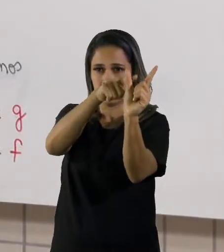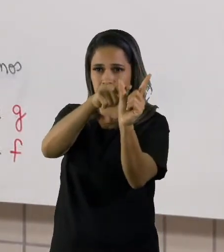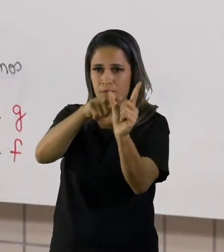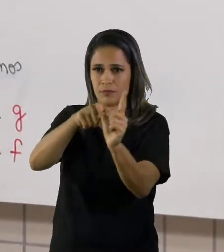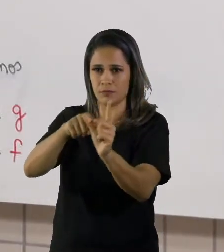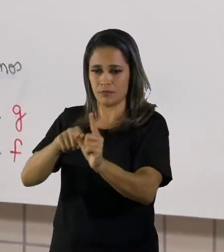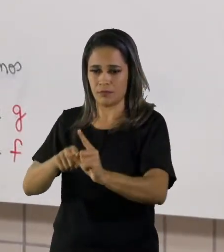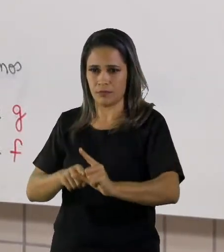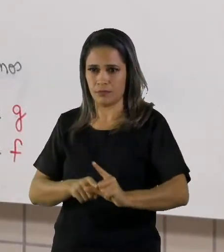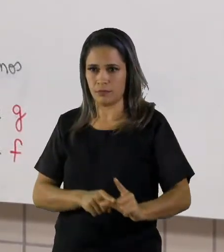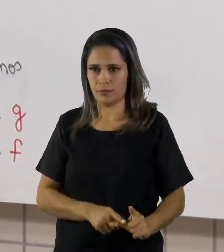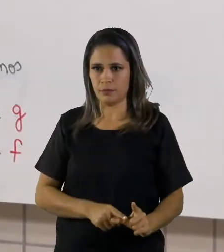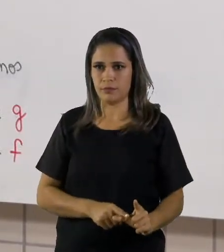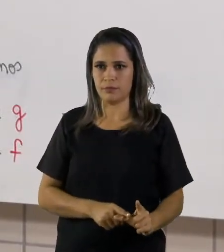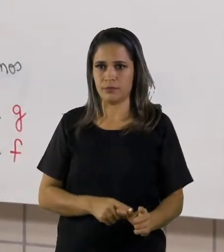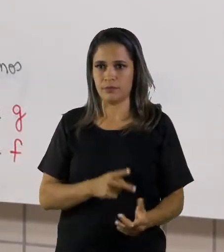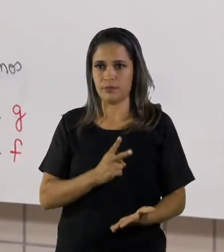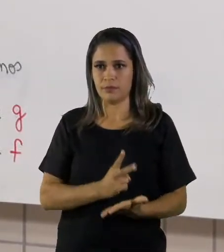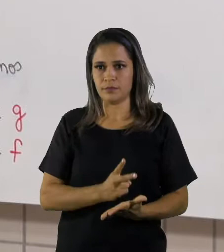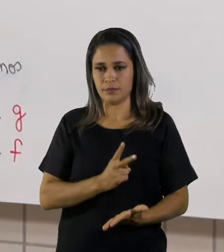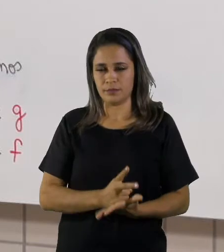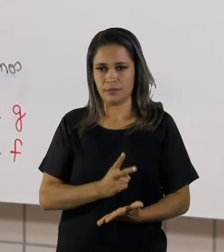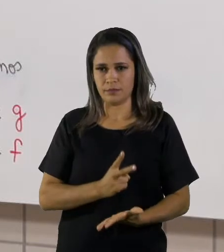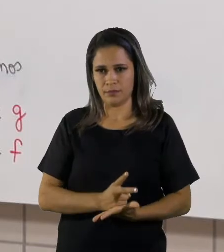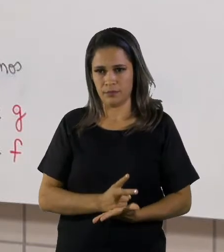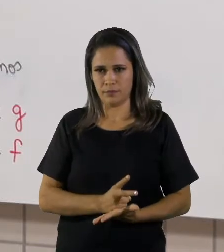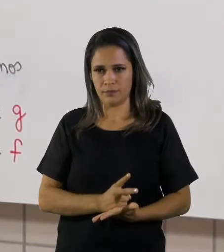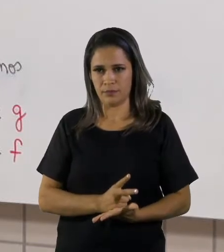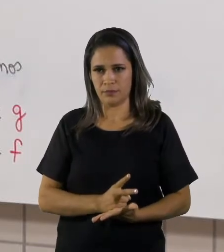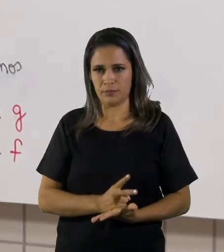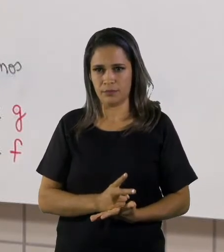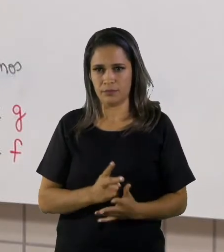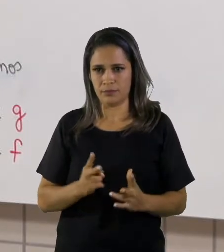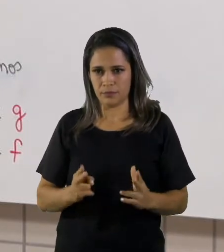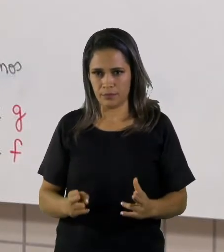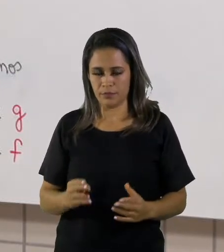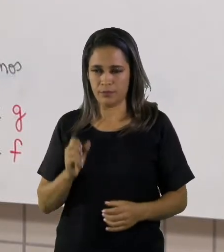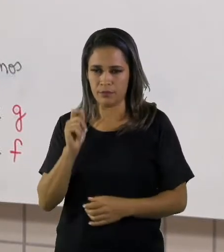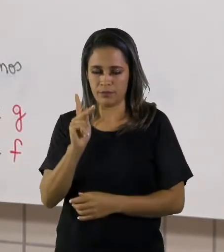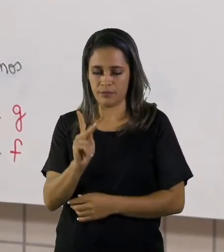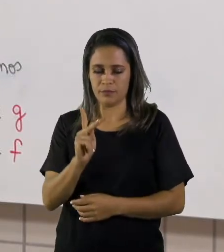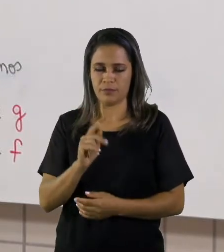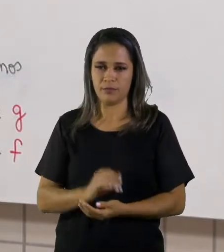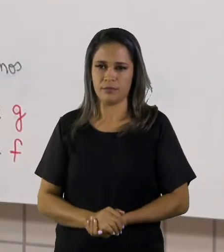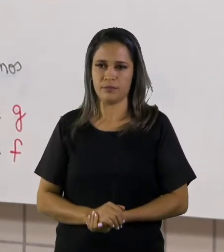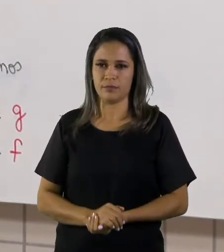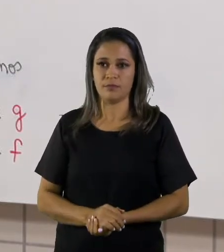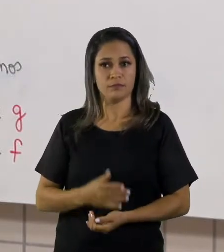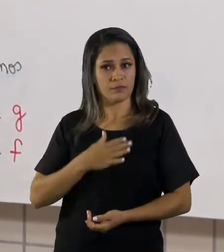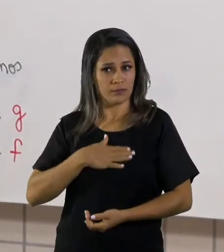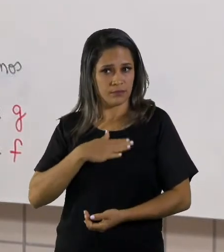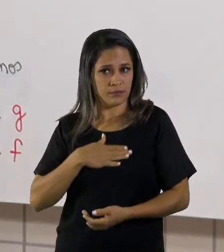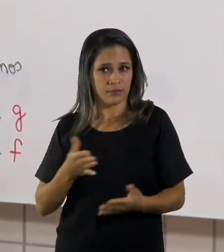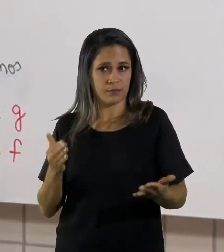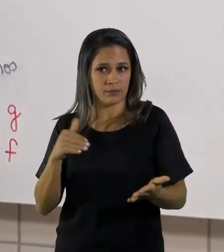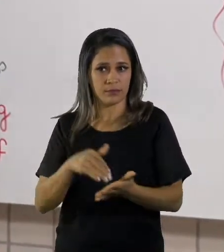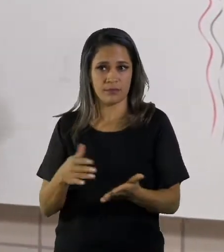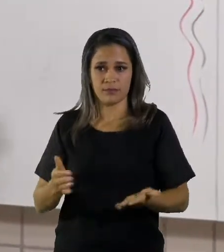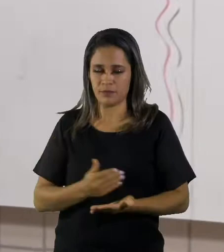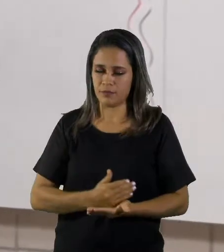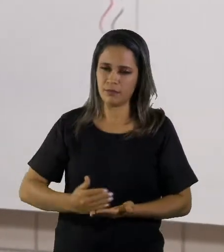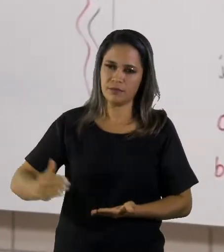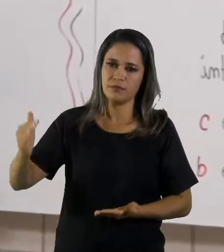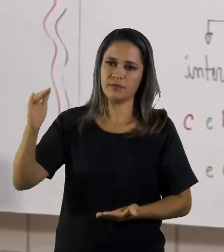cá, ele vai ter a mesma medida. Ok? Tranquilo até aqui? Então vamos seguindo.